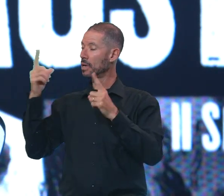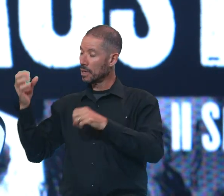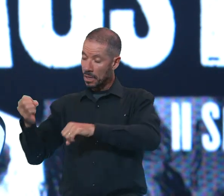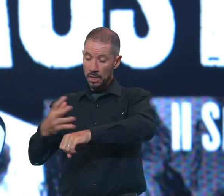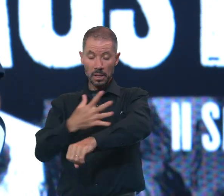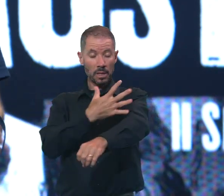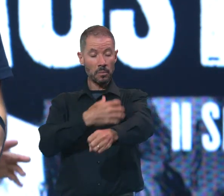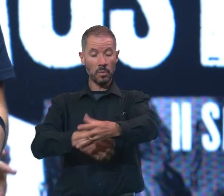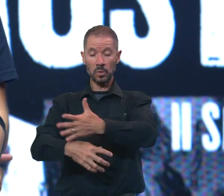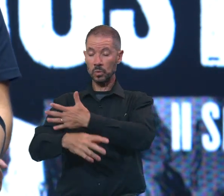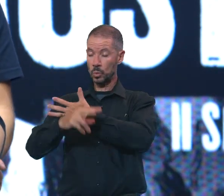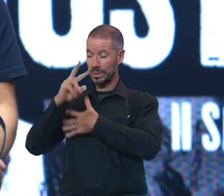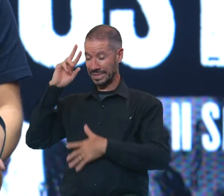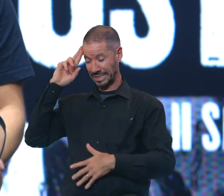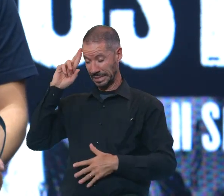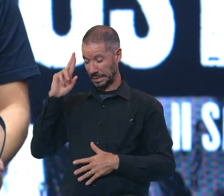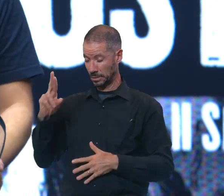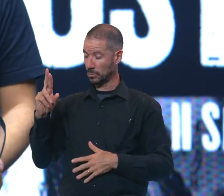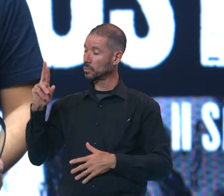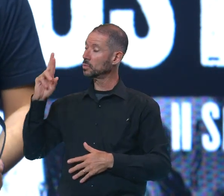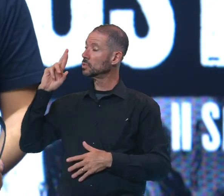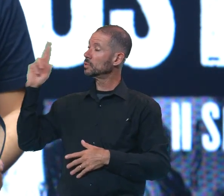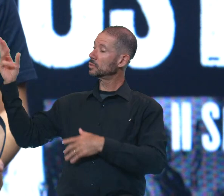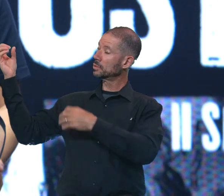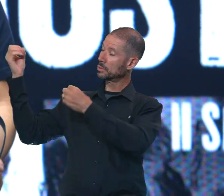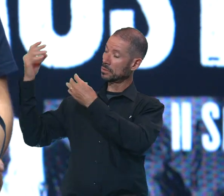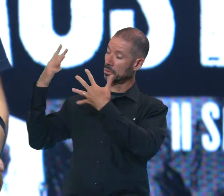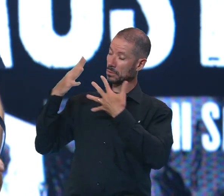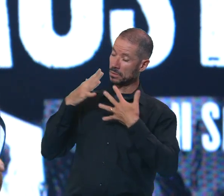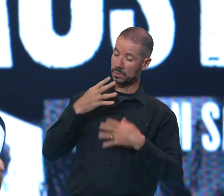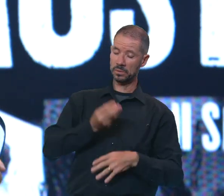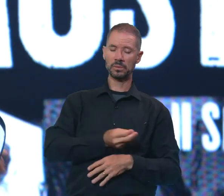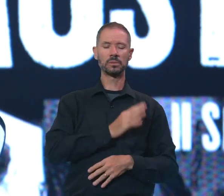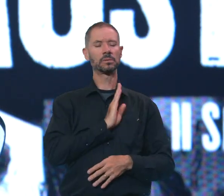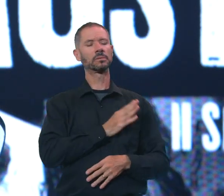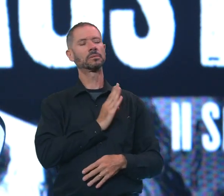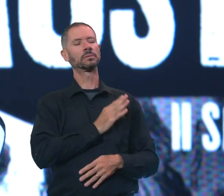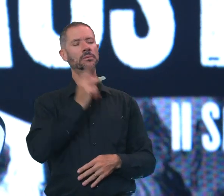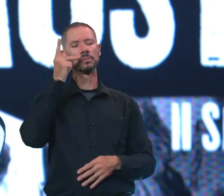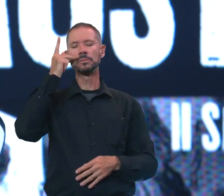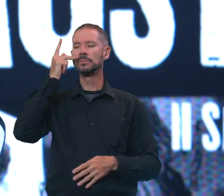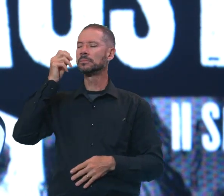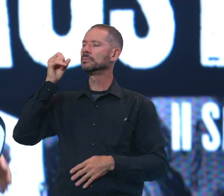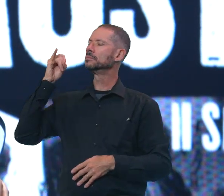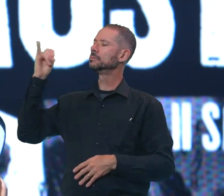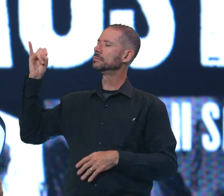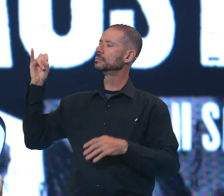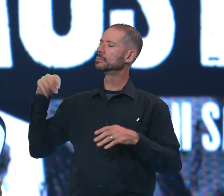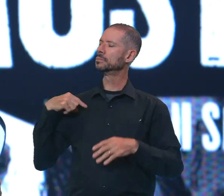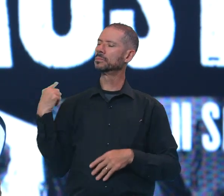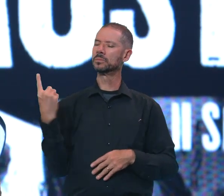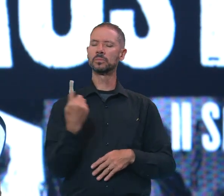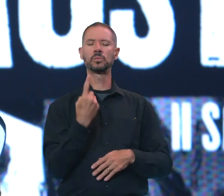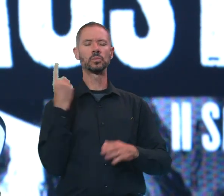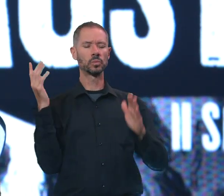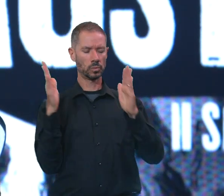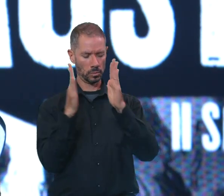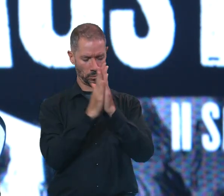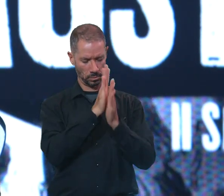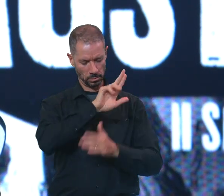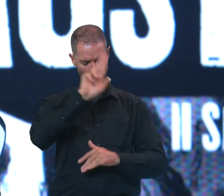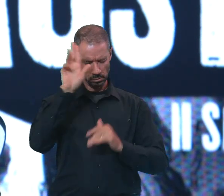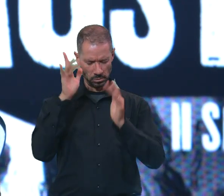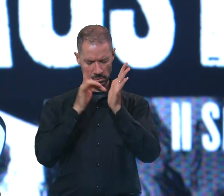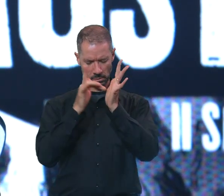mas com a nossa razão, aquilo que o Senhor quer ministrar e falar aos nossos corações, Pai. Por favor, Senhor, essa é a nossa oração, Deus, no nome de